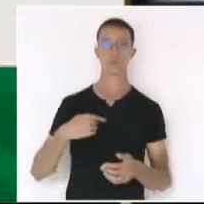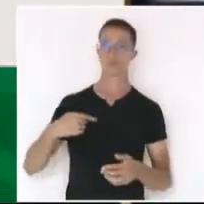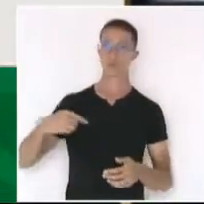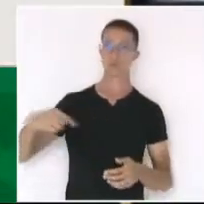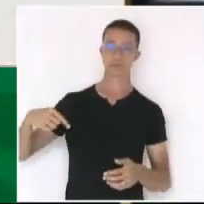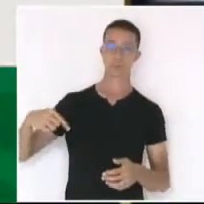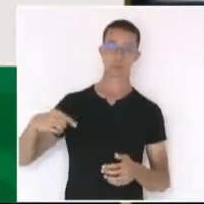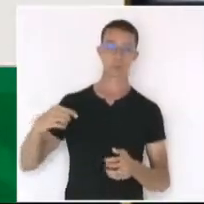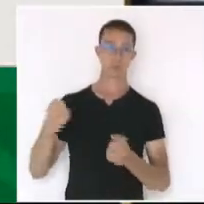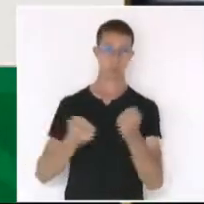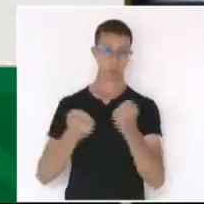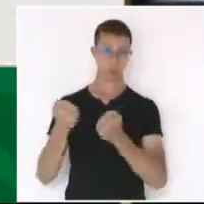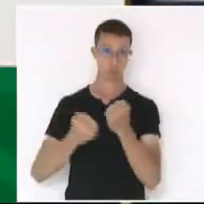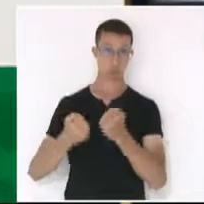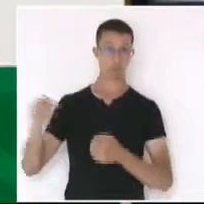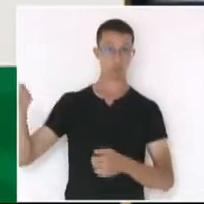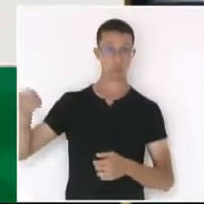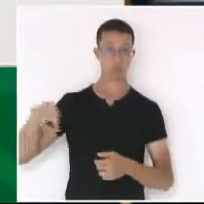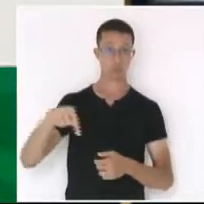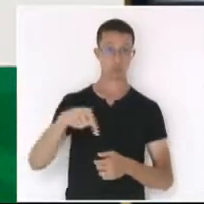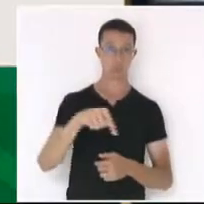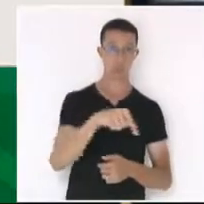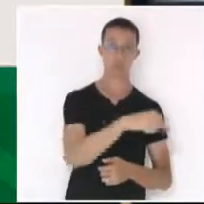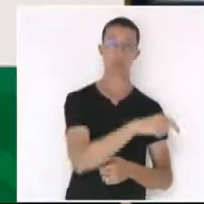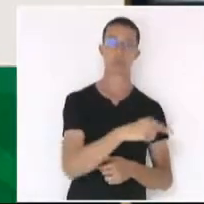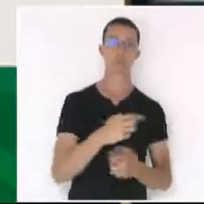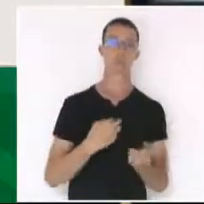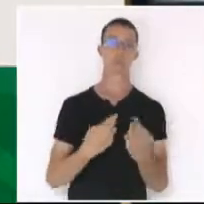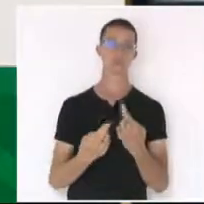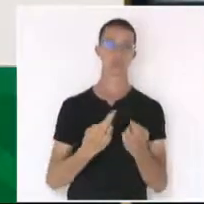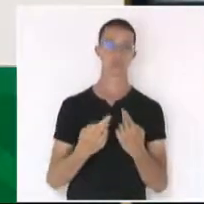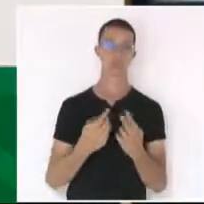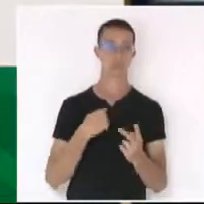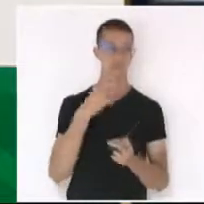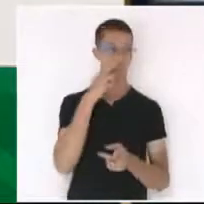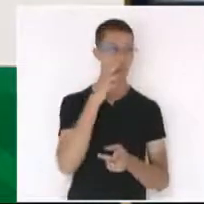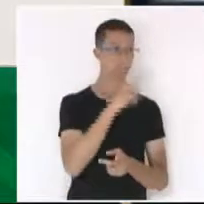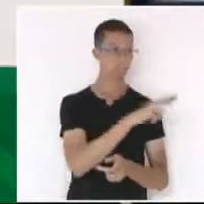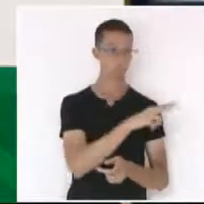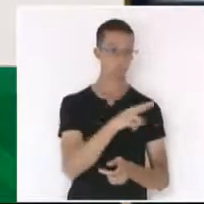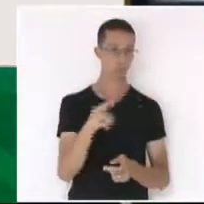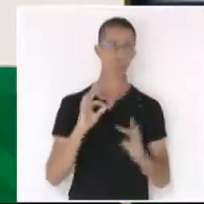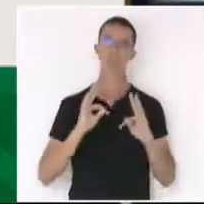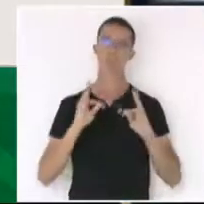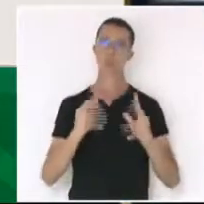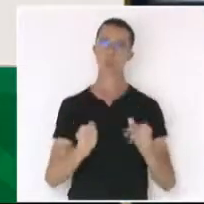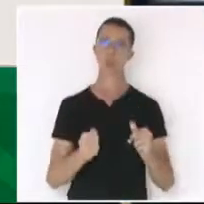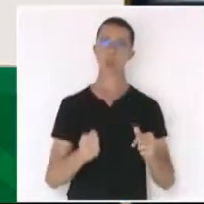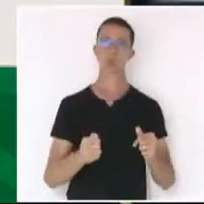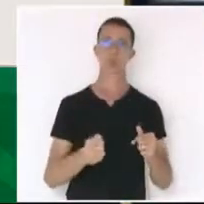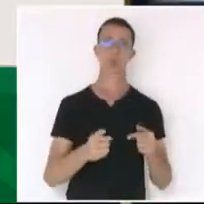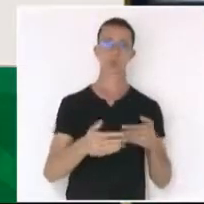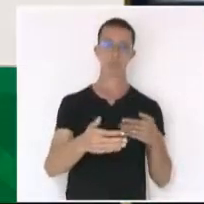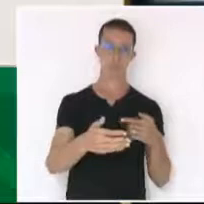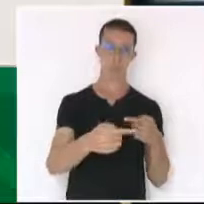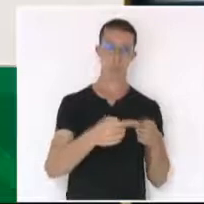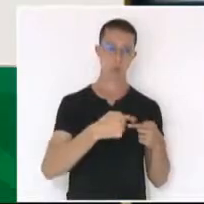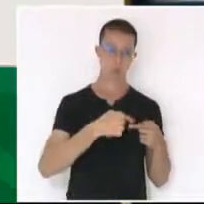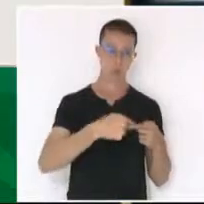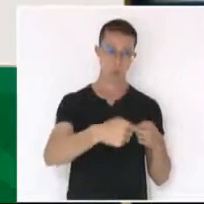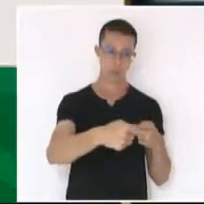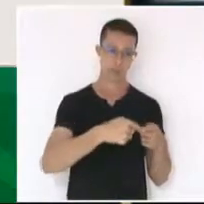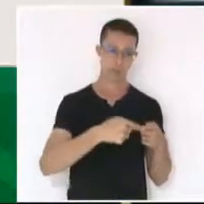acompanhava o acompanhei de perto em todos os três que ainda não todos os cinco seis